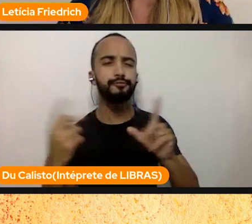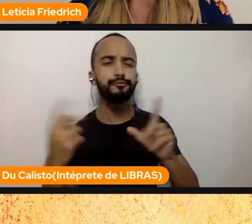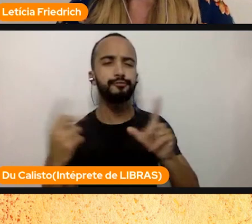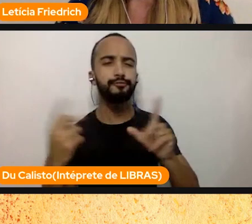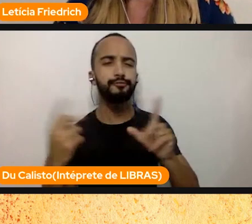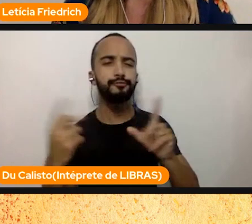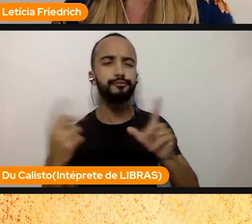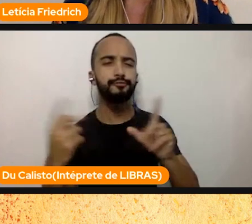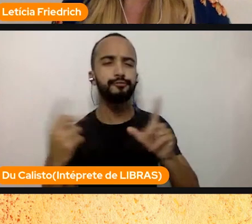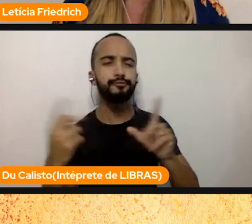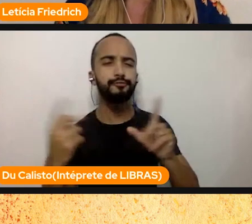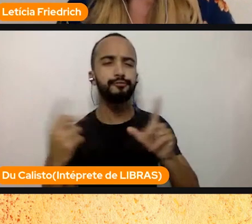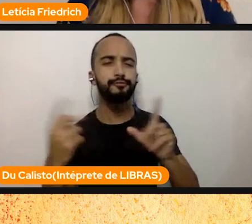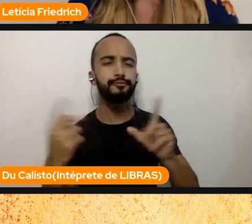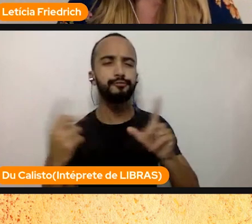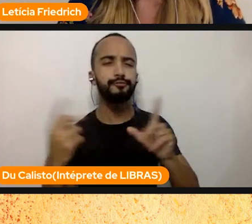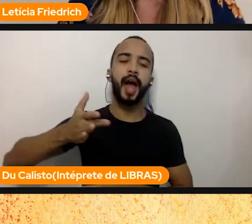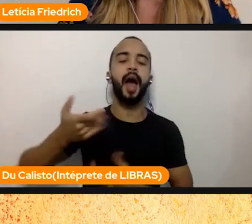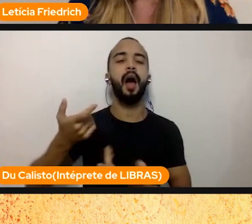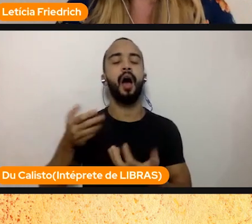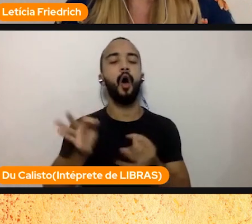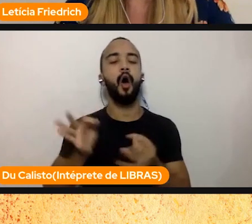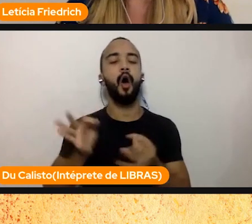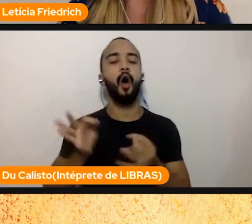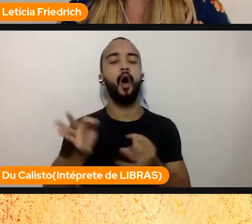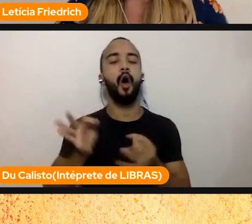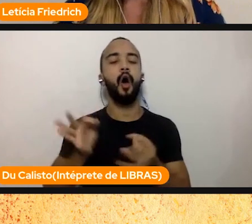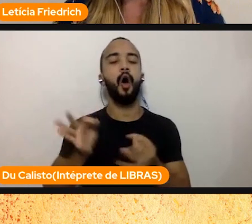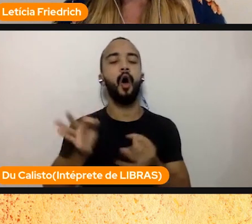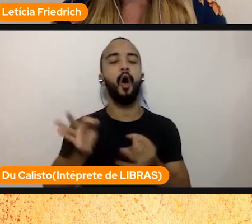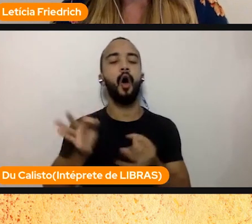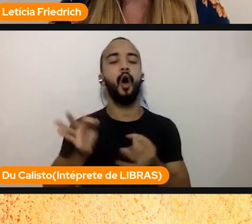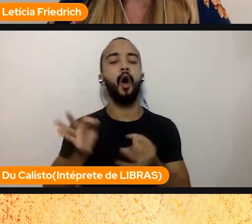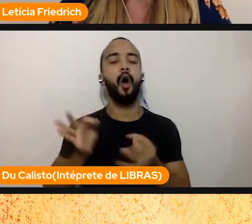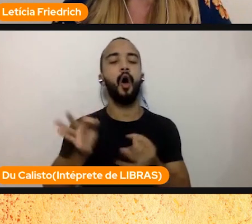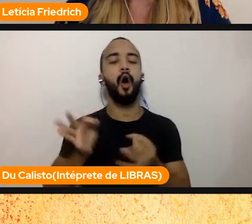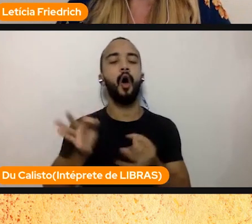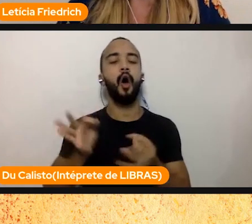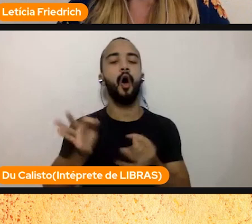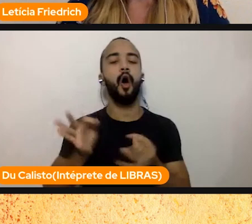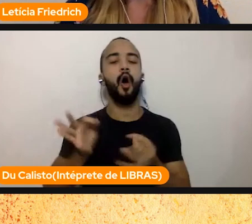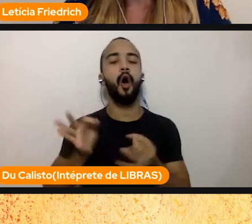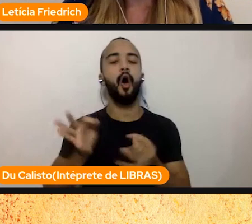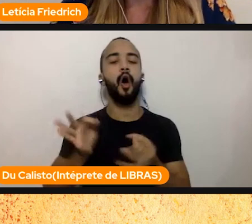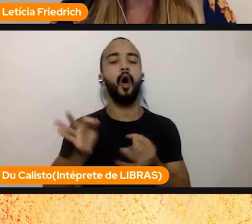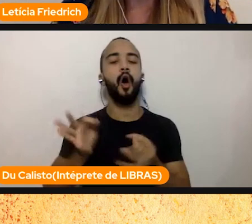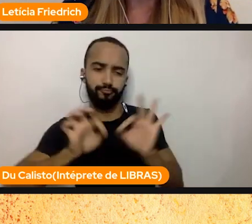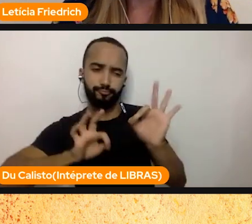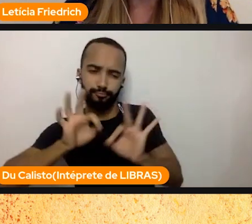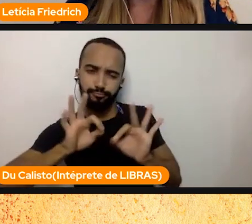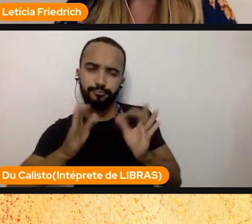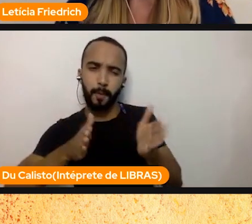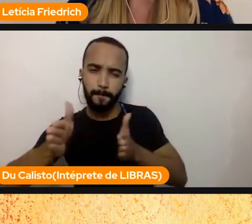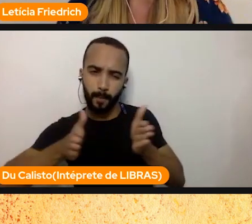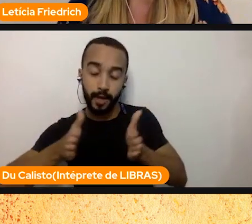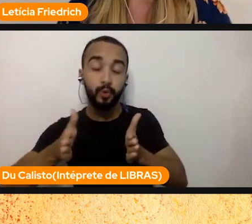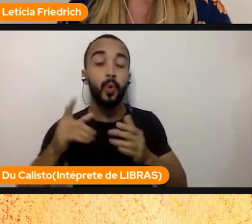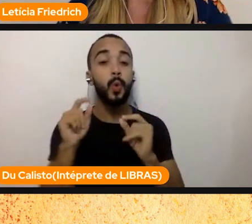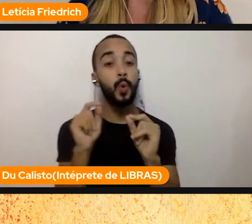A gente ainda está agora trabalhando em Animatic, Storyboard, a gente já fez alguns concepts, a gente tem um mood board de